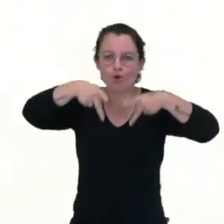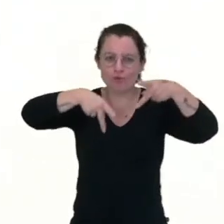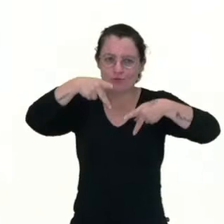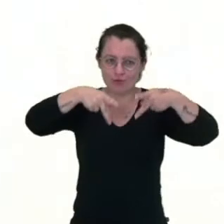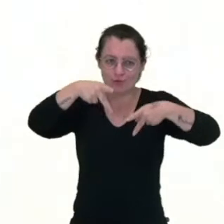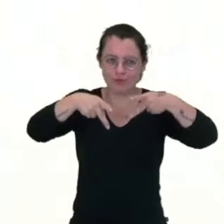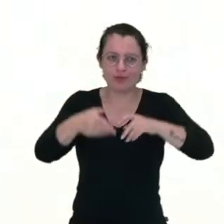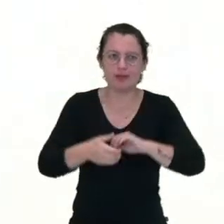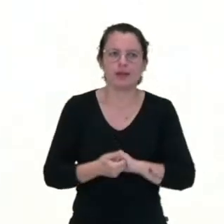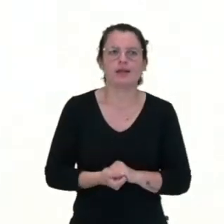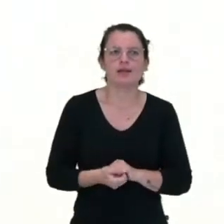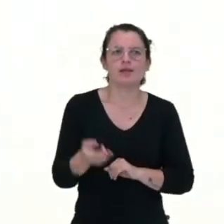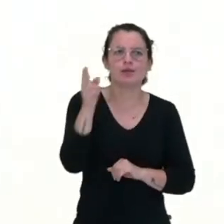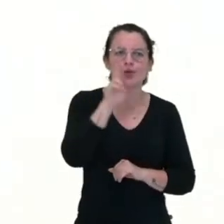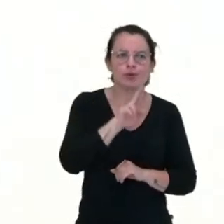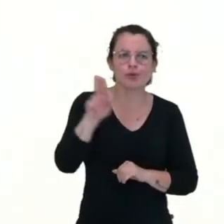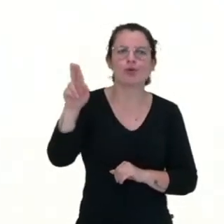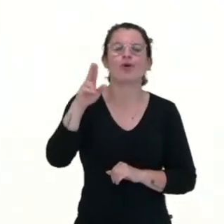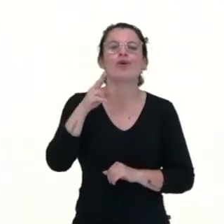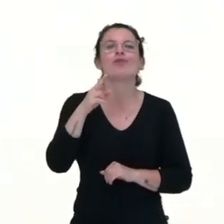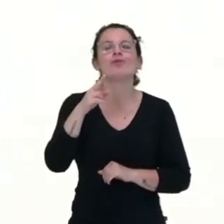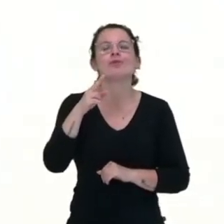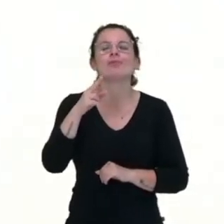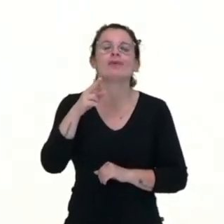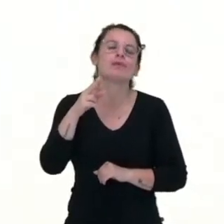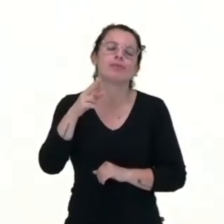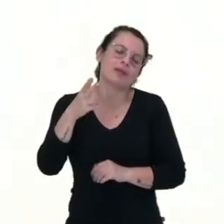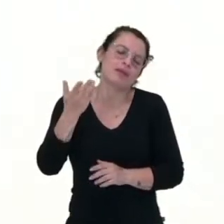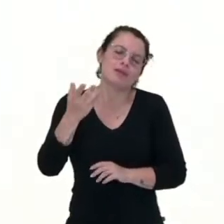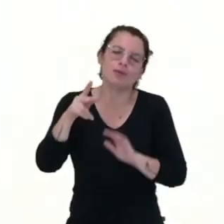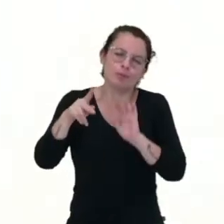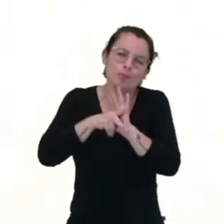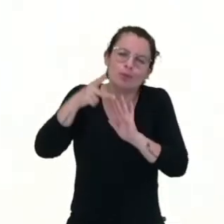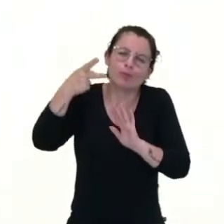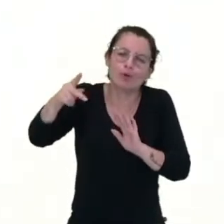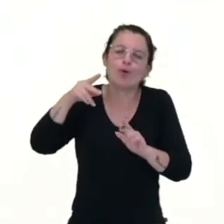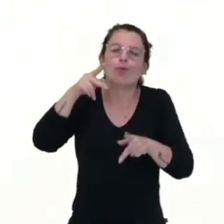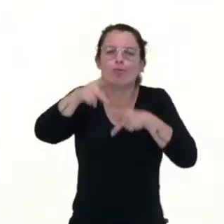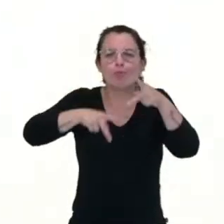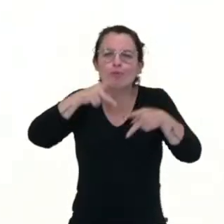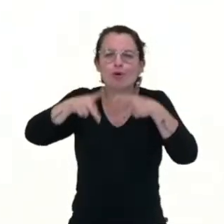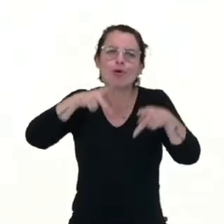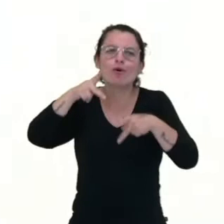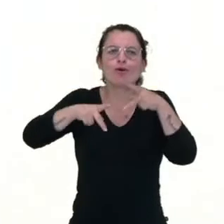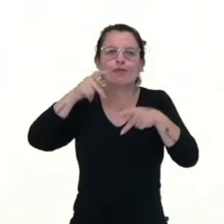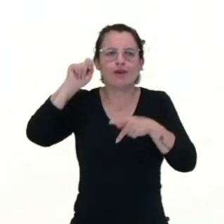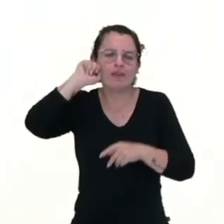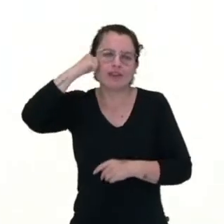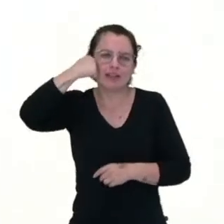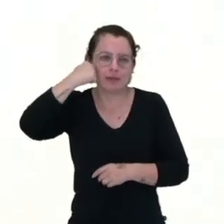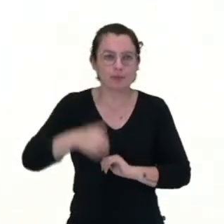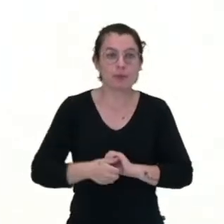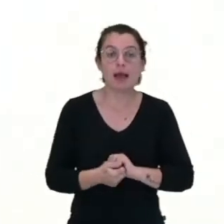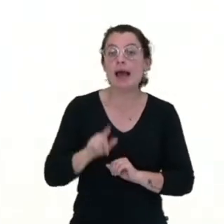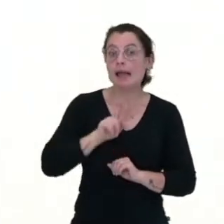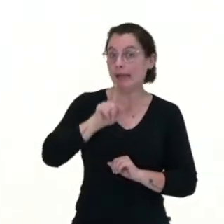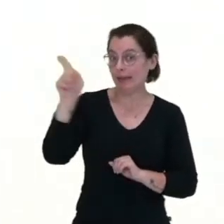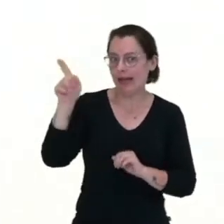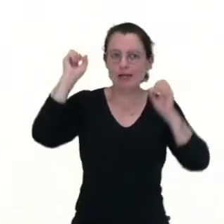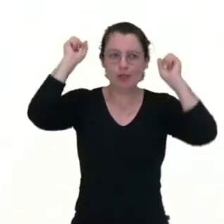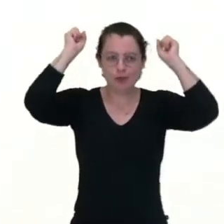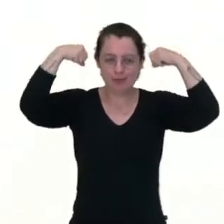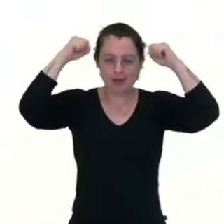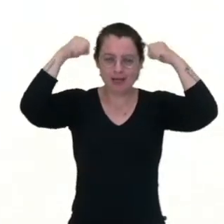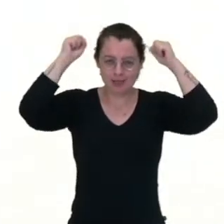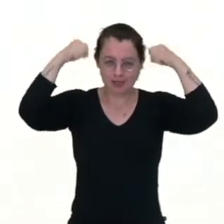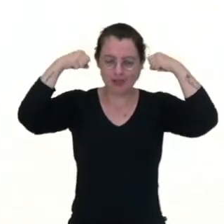povo Iorubá, também esse povo africano muito bonito, né? No México, de acordo com essa mitologia, o